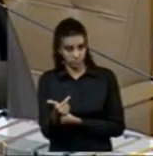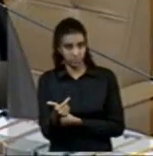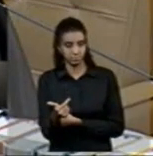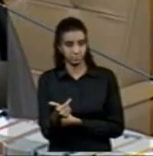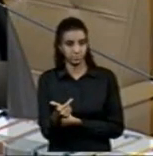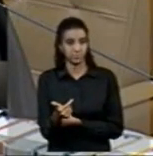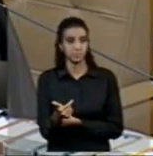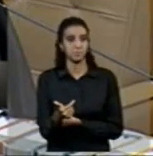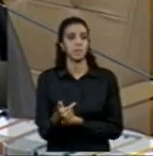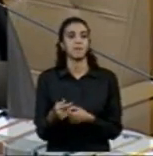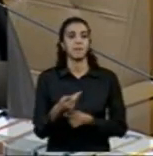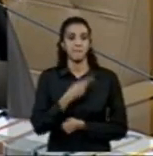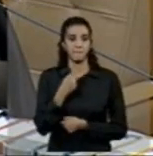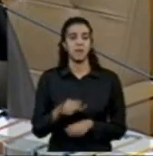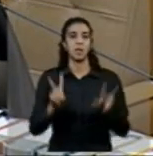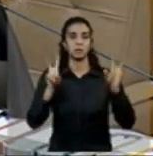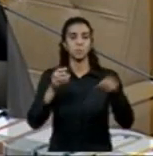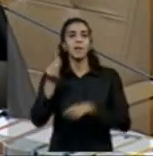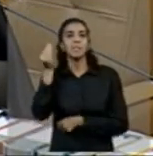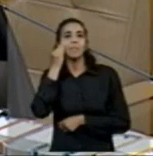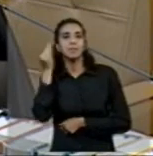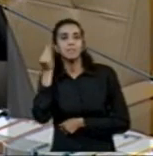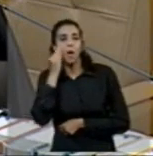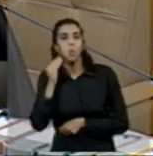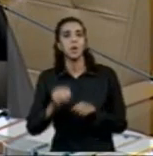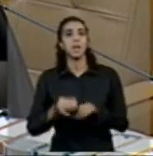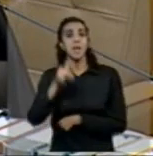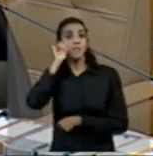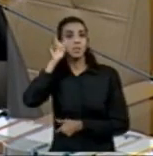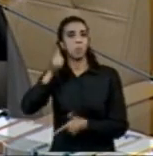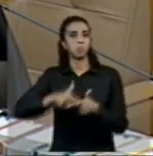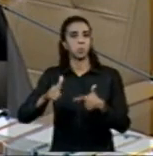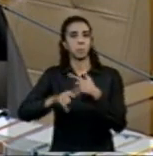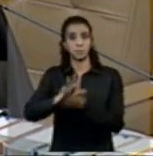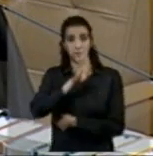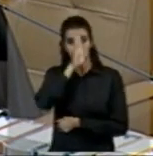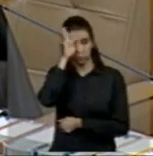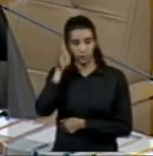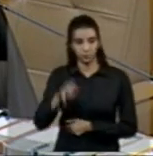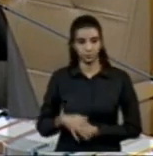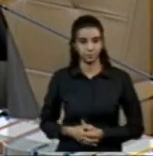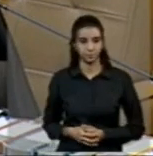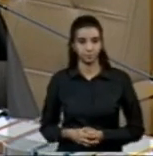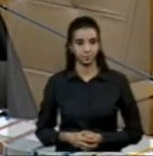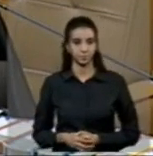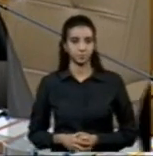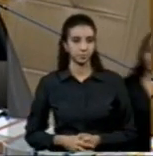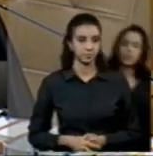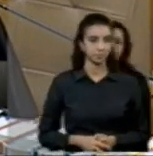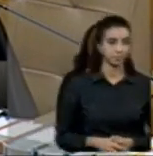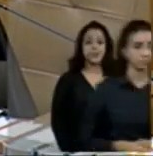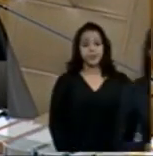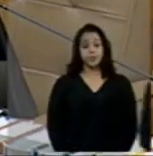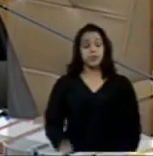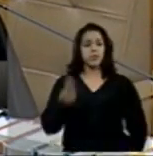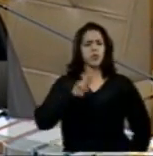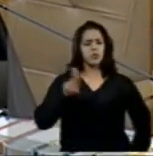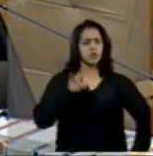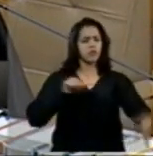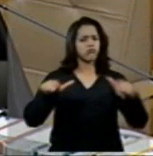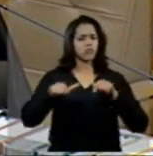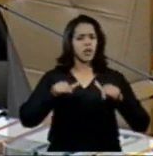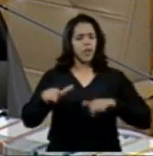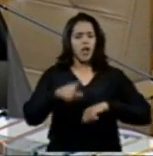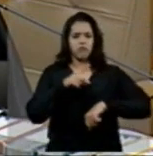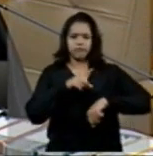6.019/74 preconizou na tentativa de inibir estratégias empresariais no sentido de utilizar o trabalho temporário